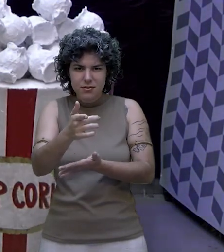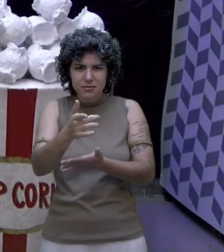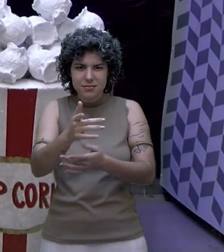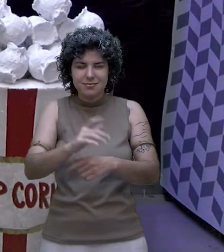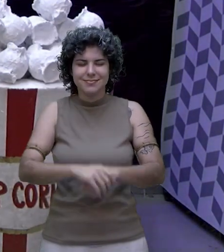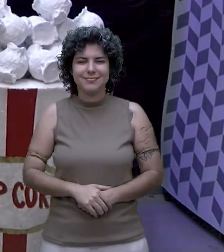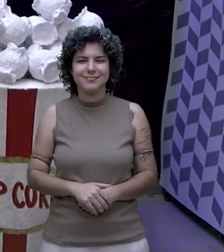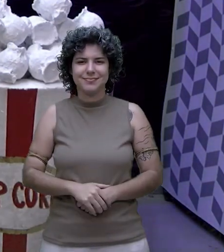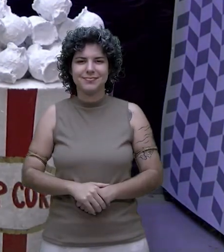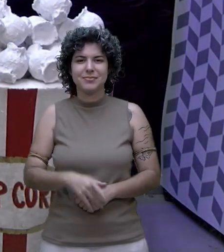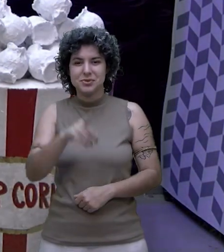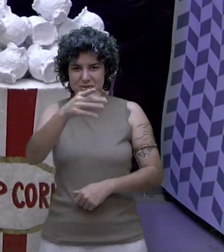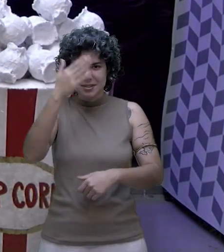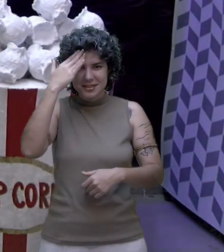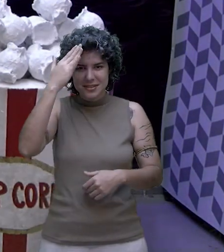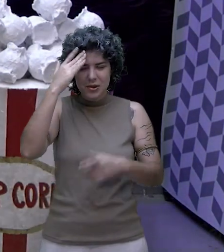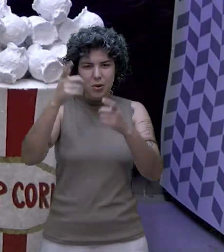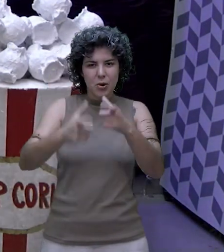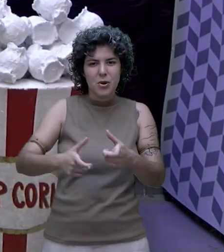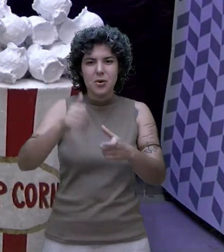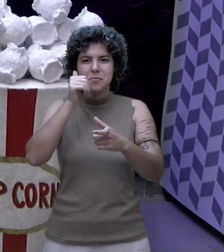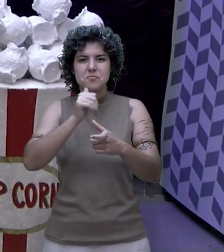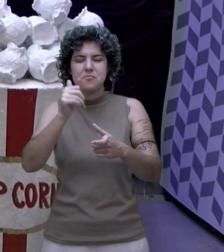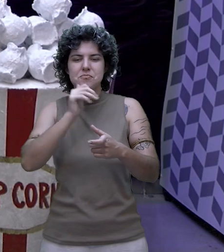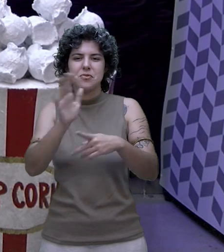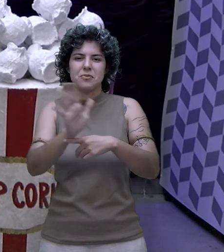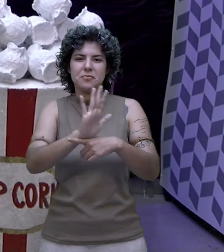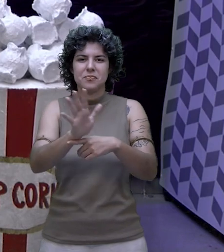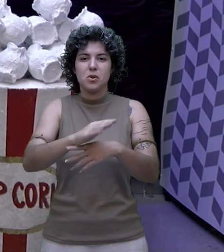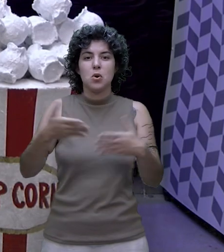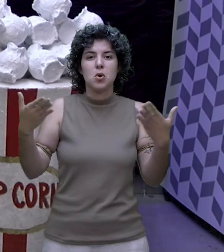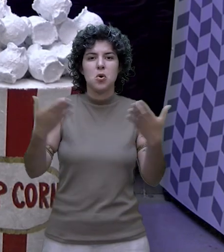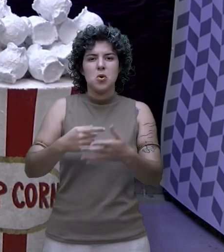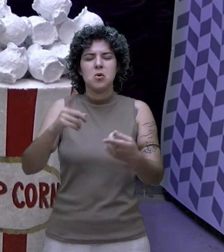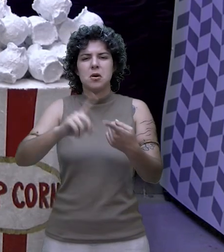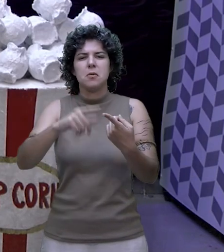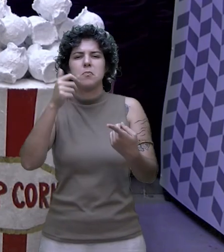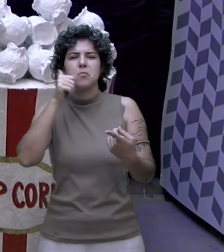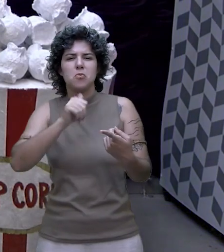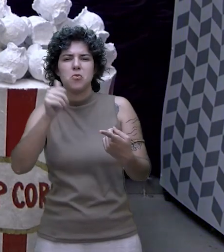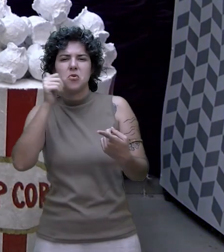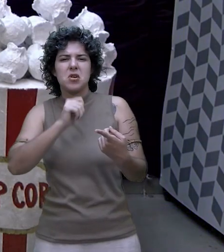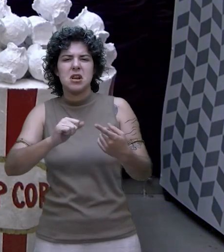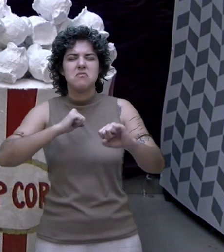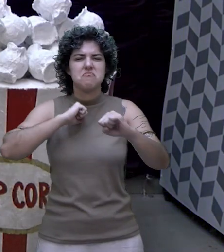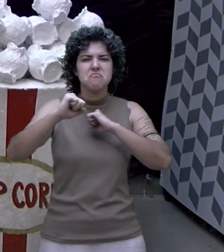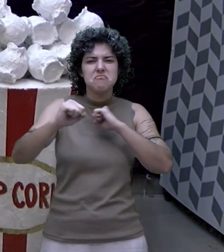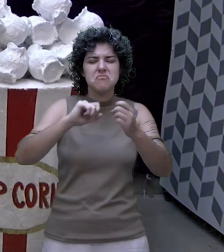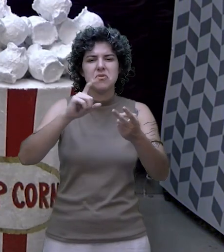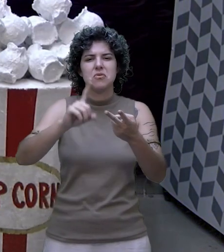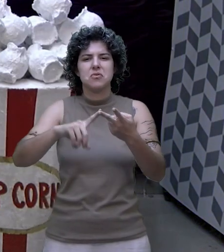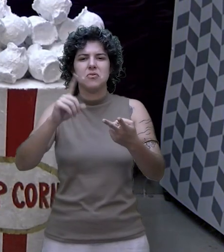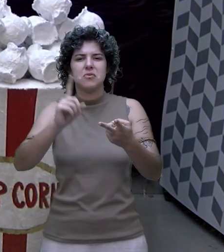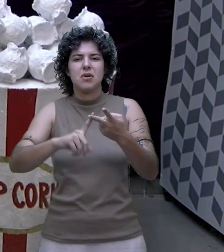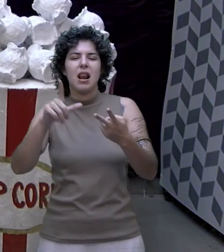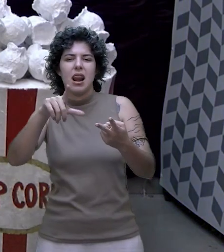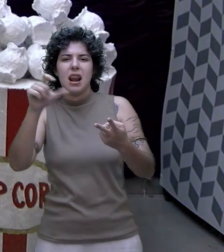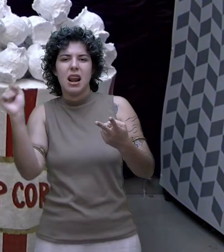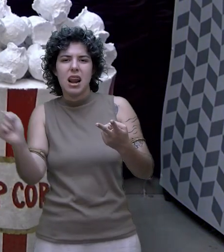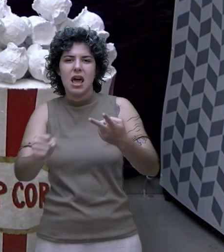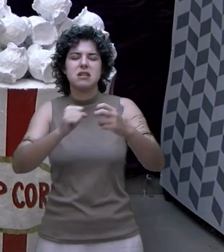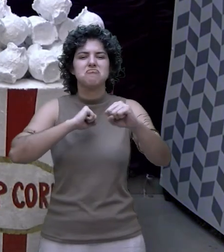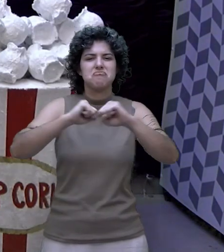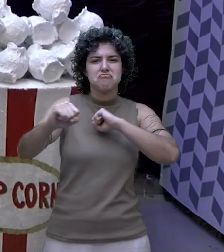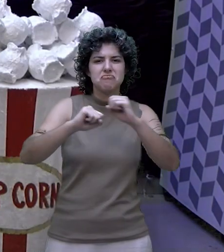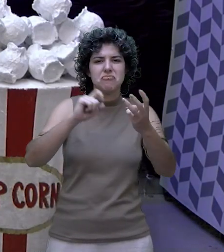Cinema de hoje. Na entrevista de hoje tem mulher porreta na direção, tem lésbica sentando porrete no cinema do Vale, tem